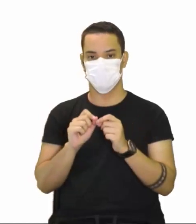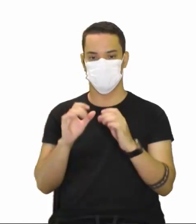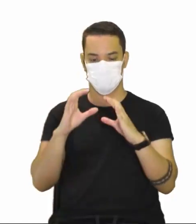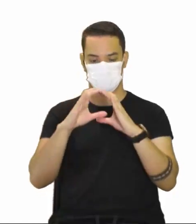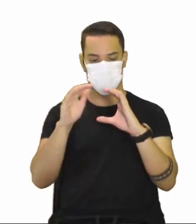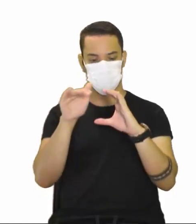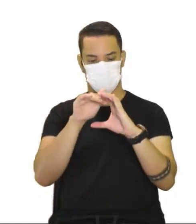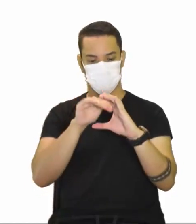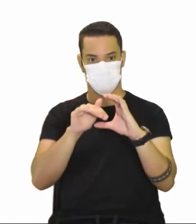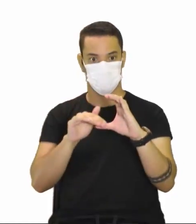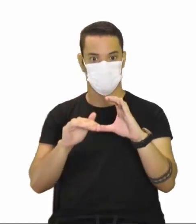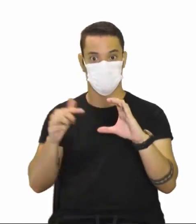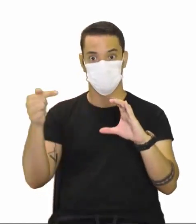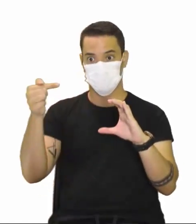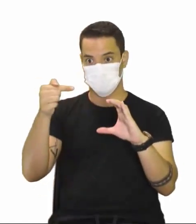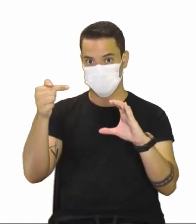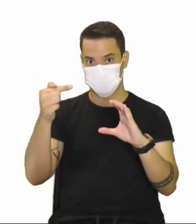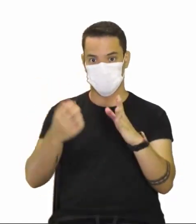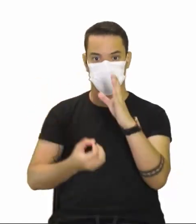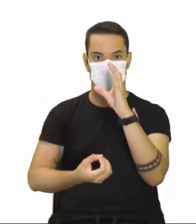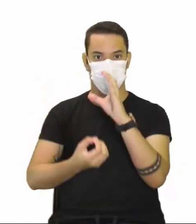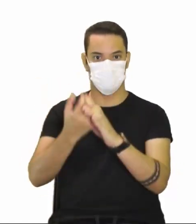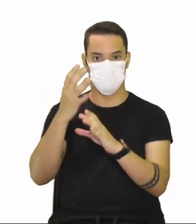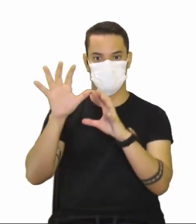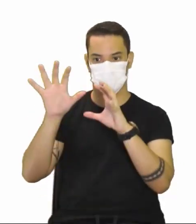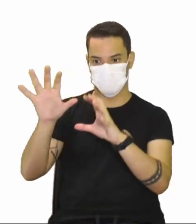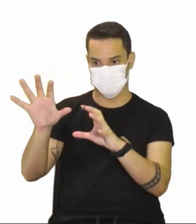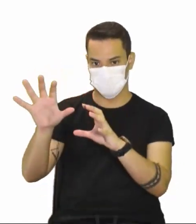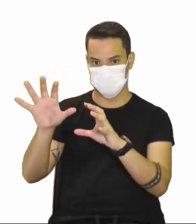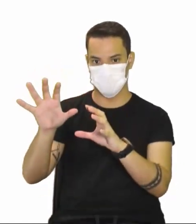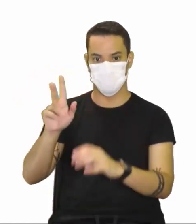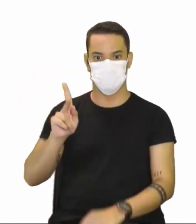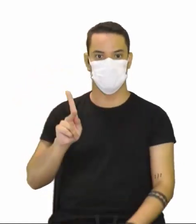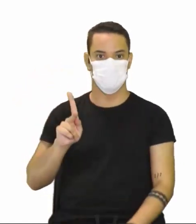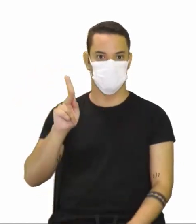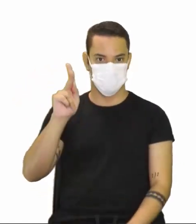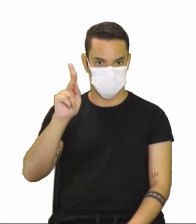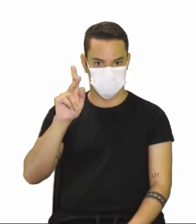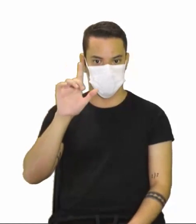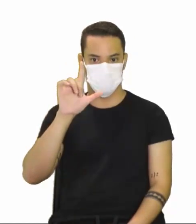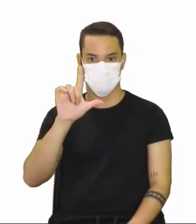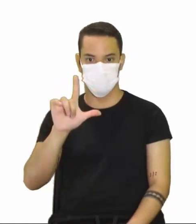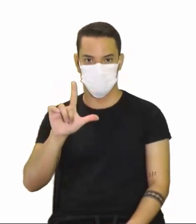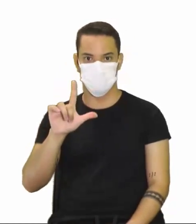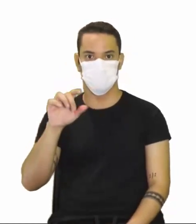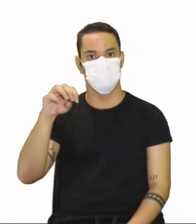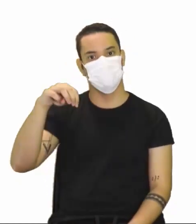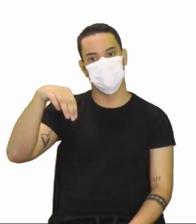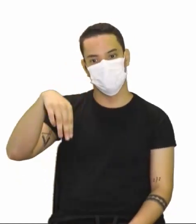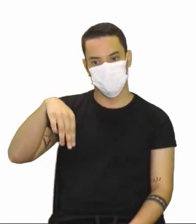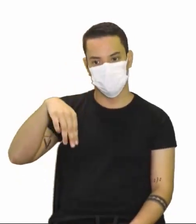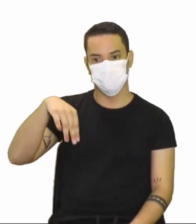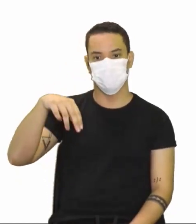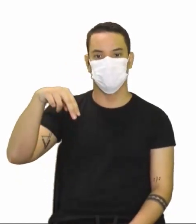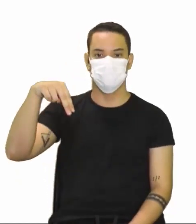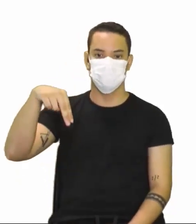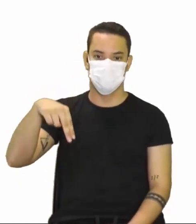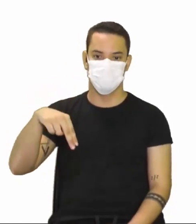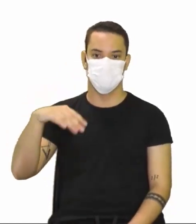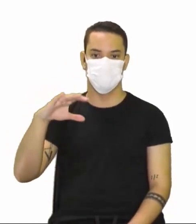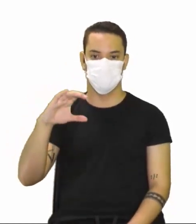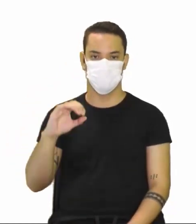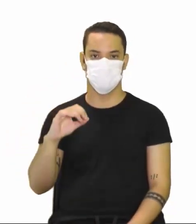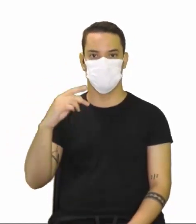níveis diferentes, que são chamadas camadas eletrônicas, ou seja, camada K, camada L, camada M,